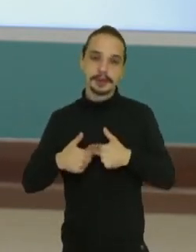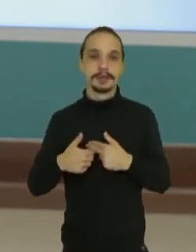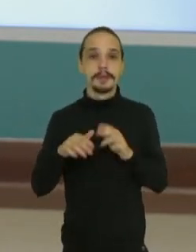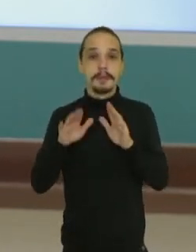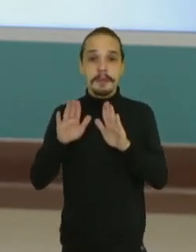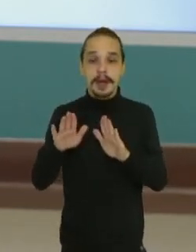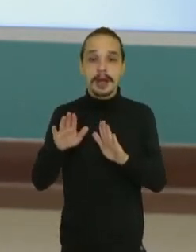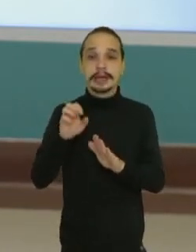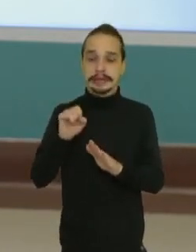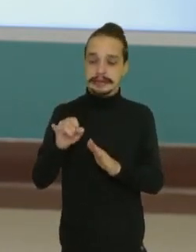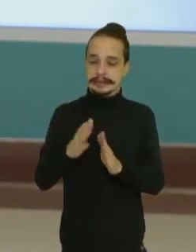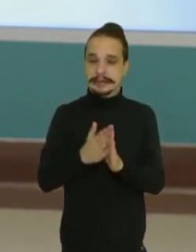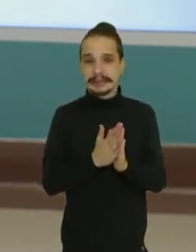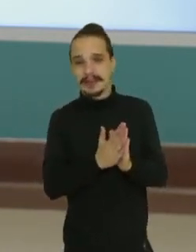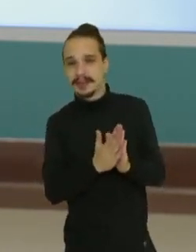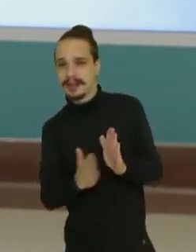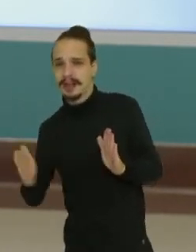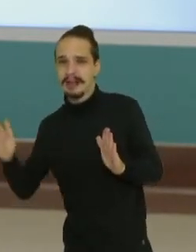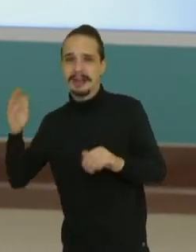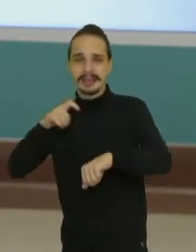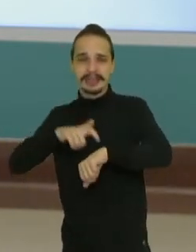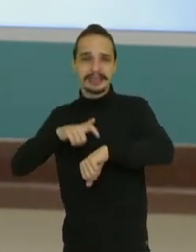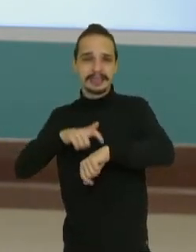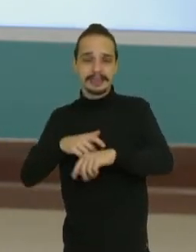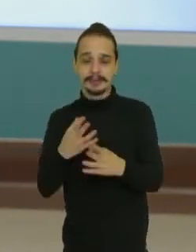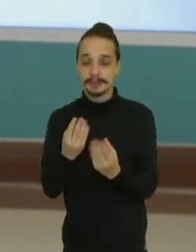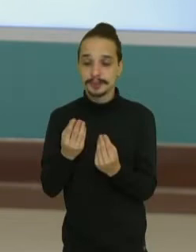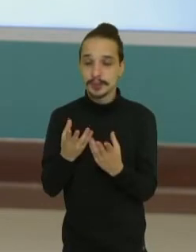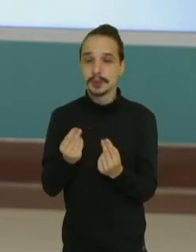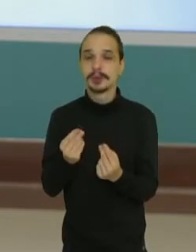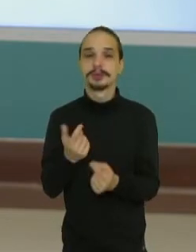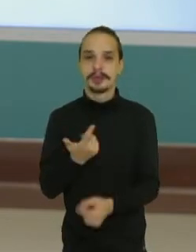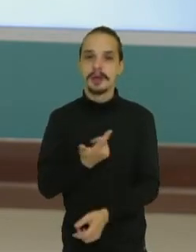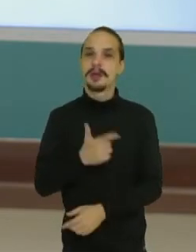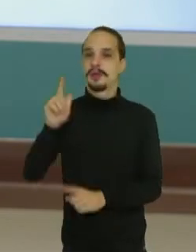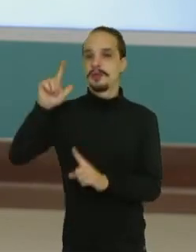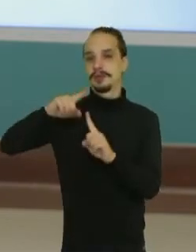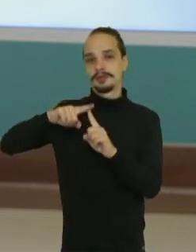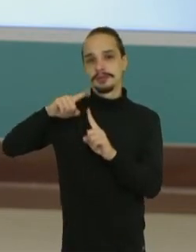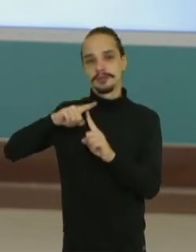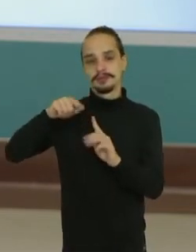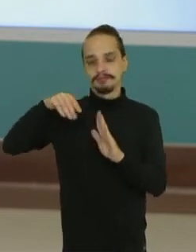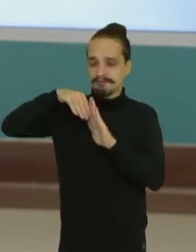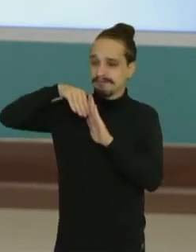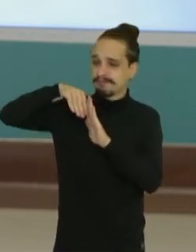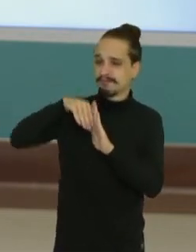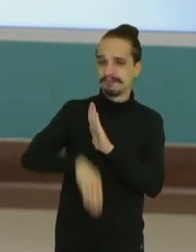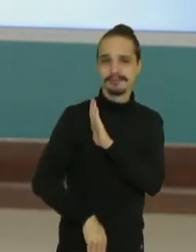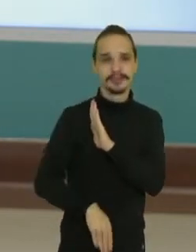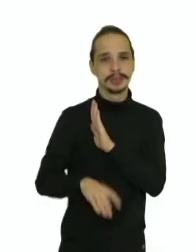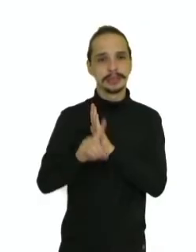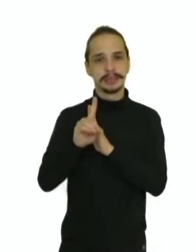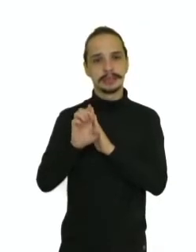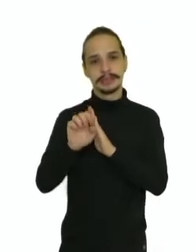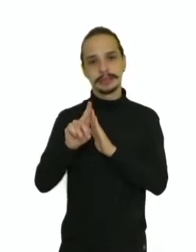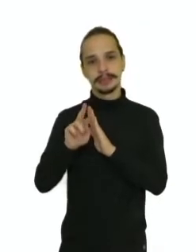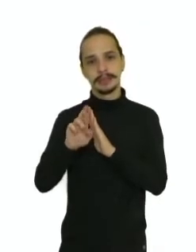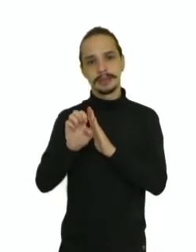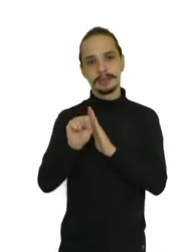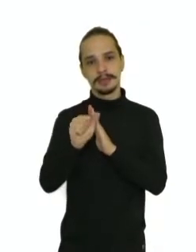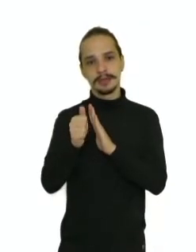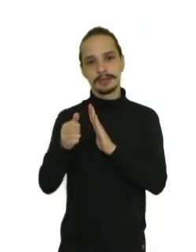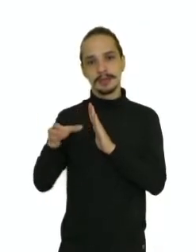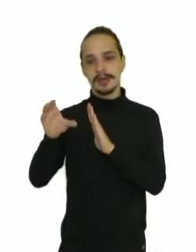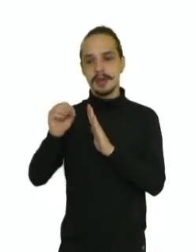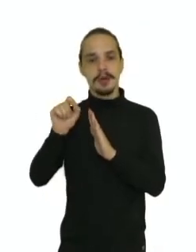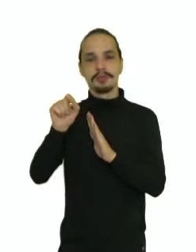se essa crise ela se estende para muito mais do que isso, ela já é considerada uma depressão. As depressões são